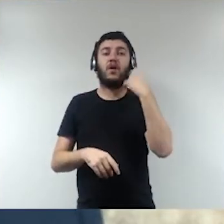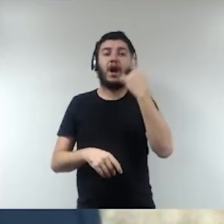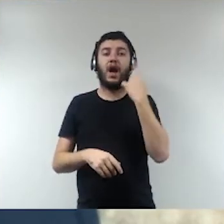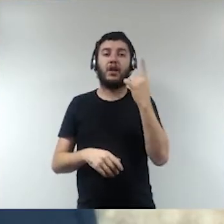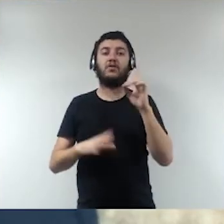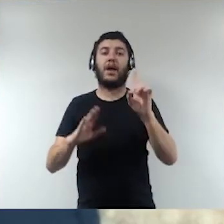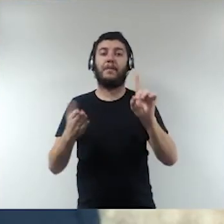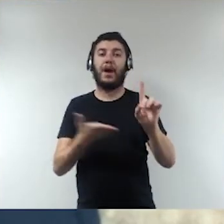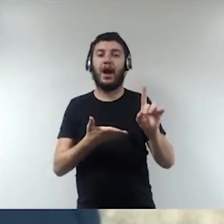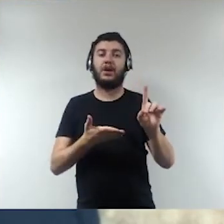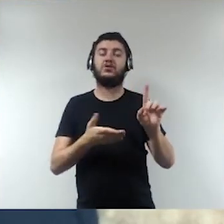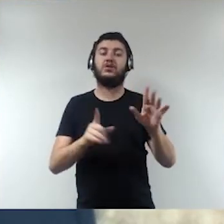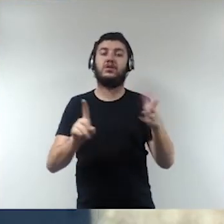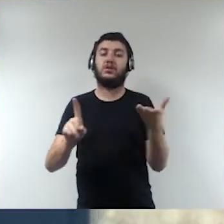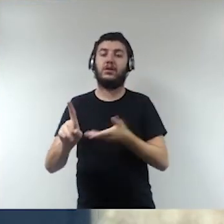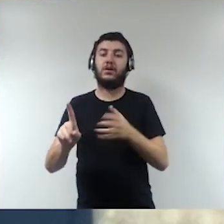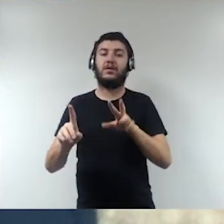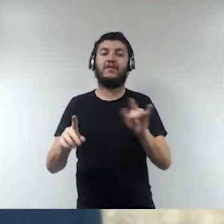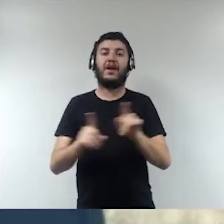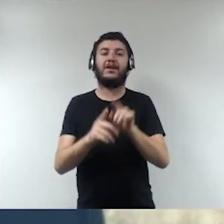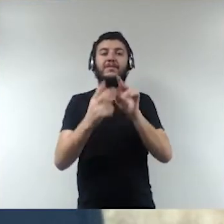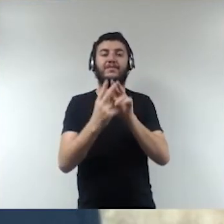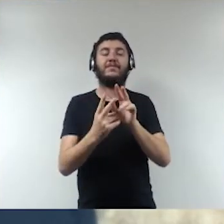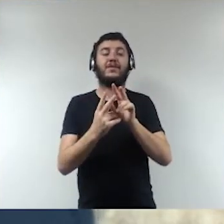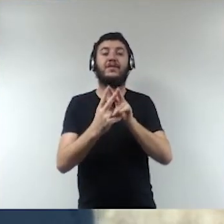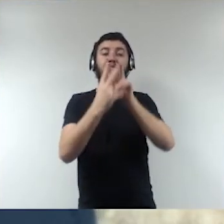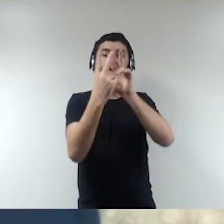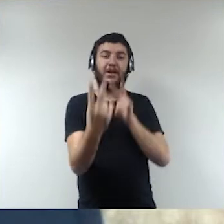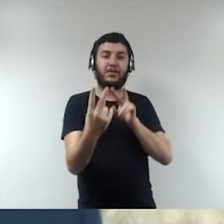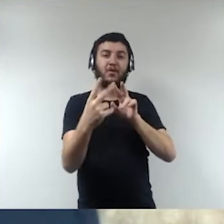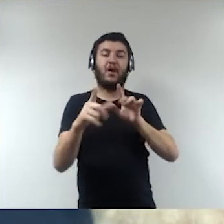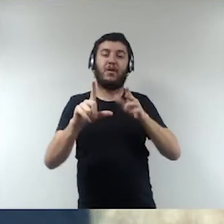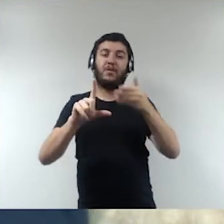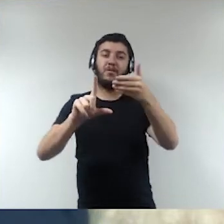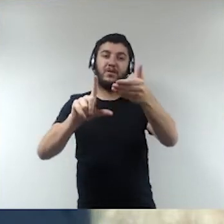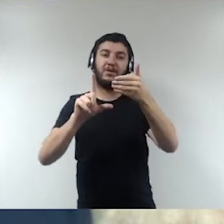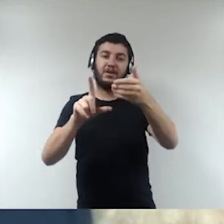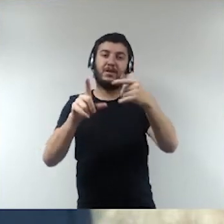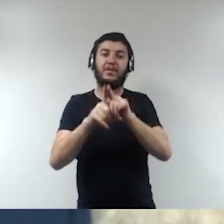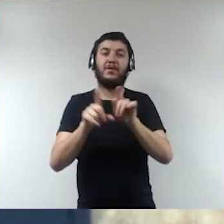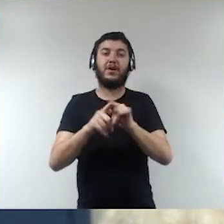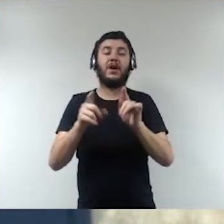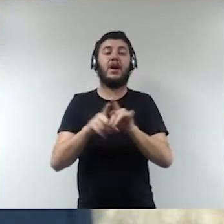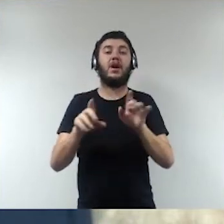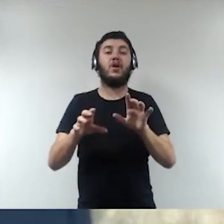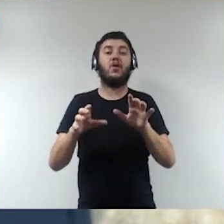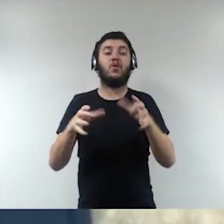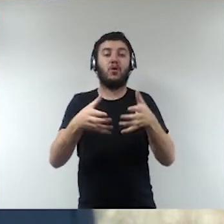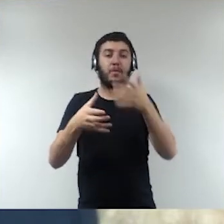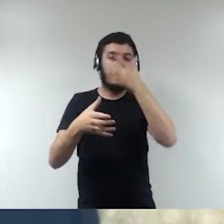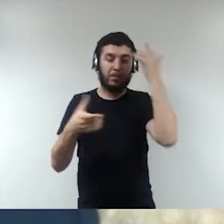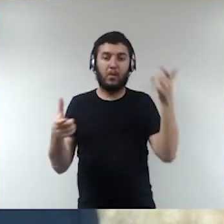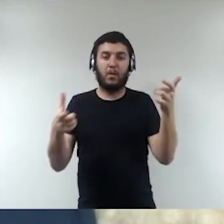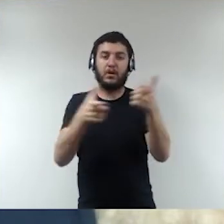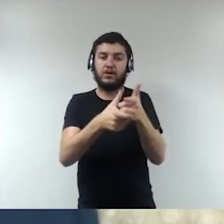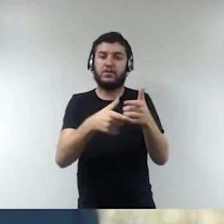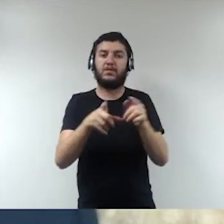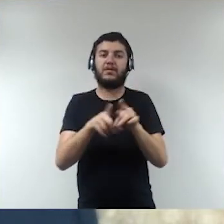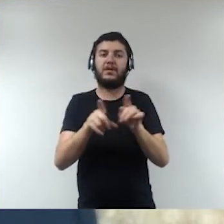Diminui o fluxo de pessoas, diminui a aglomeração na sala de audiência, no local de audiência,